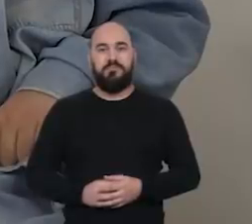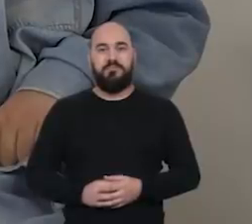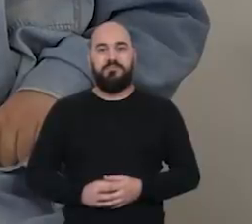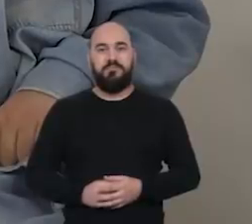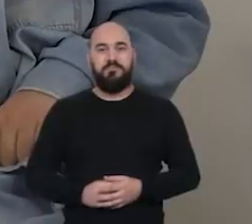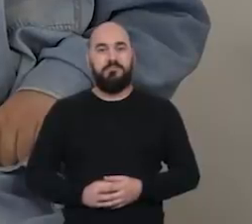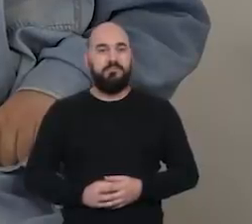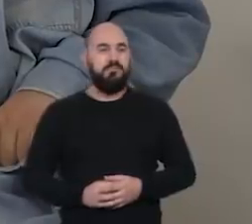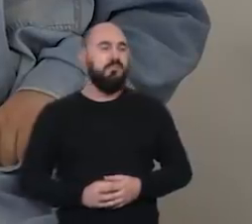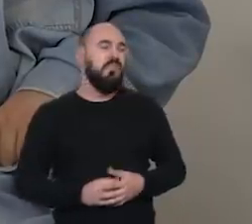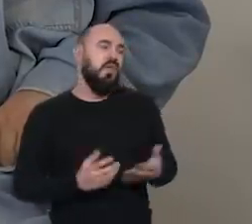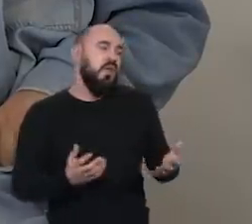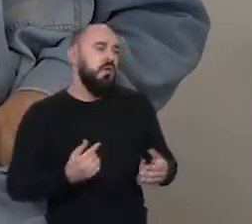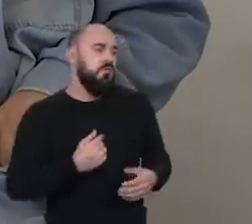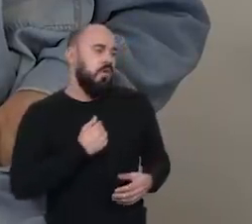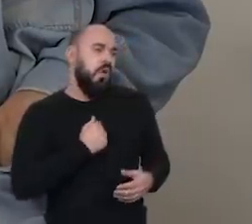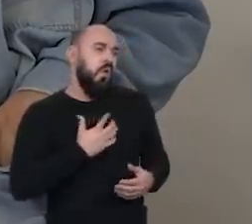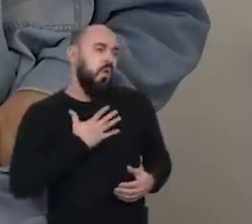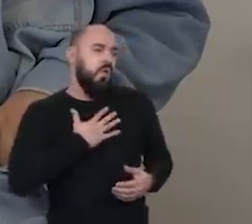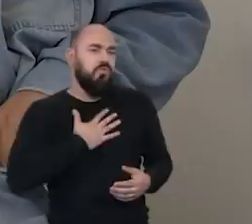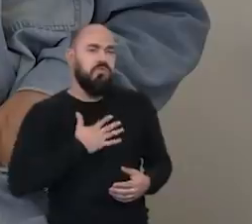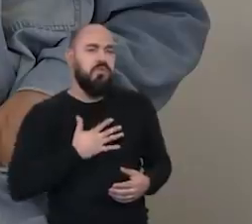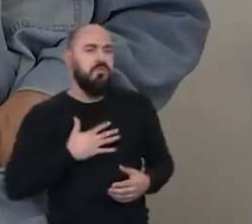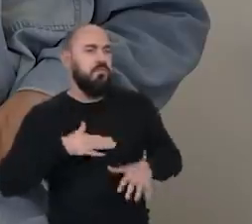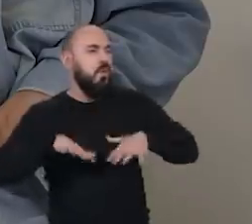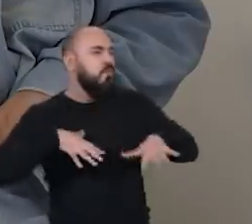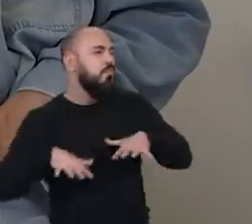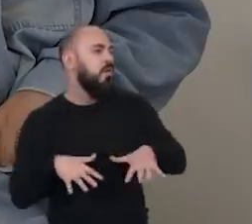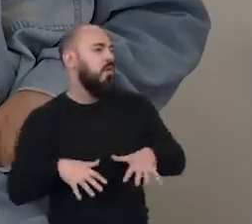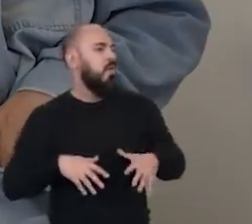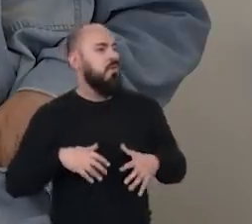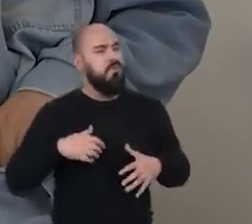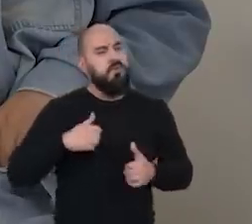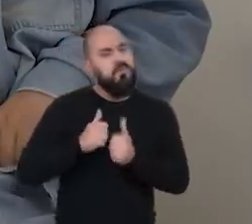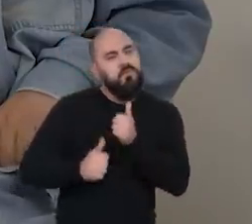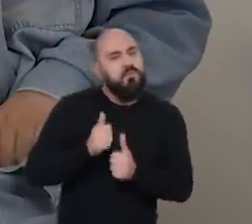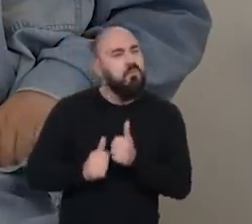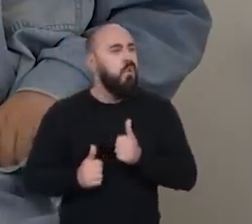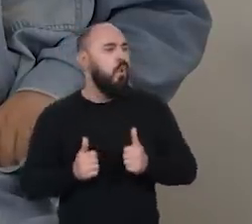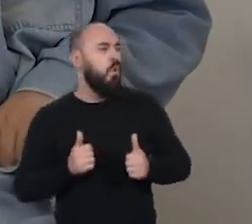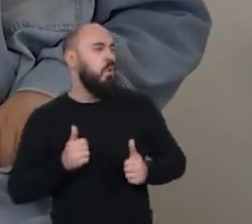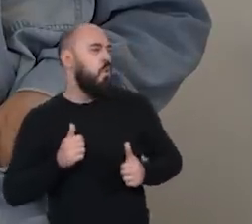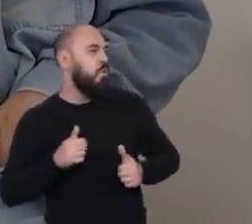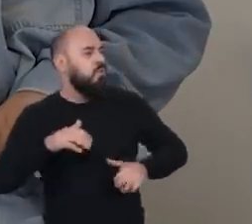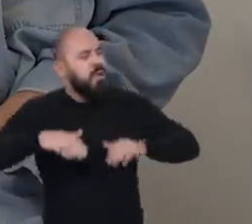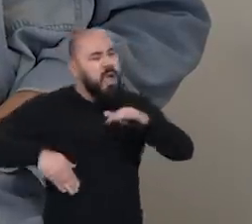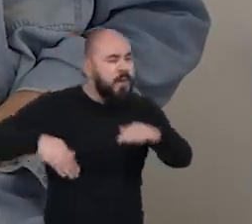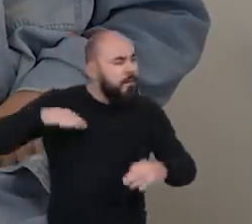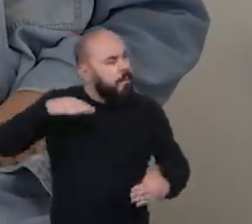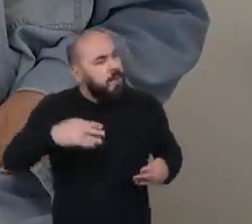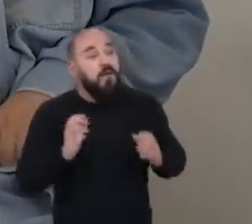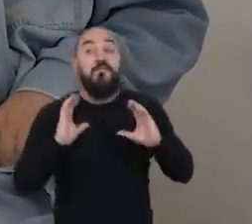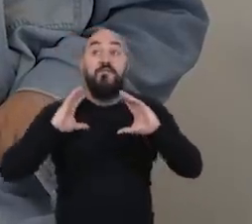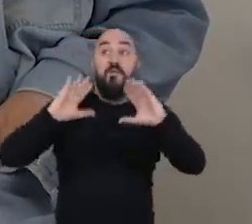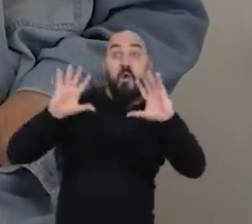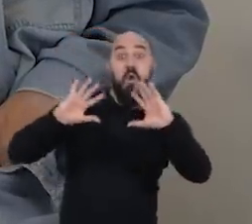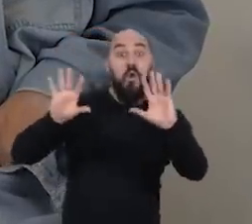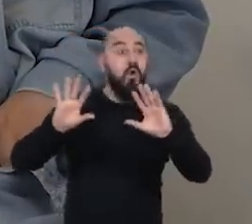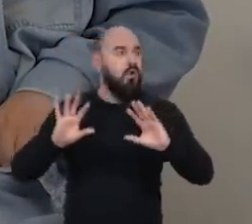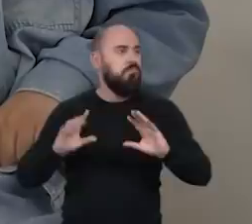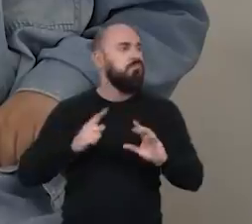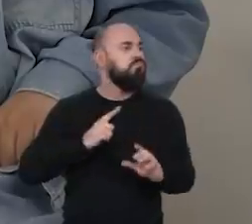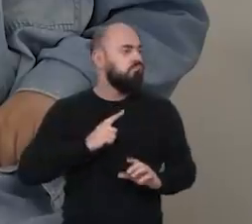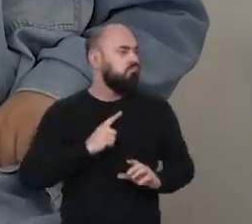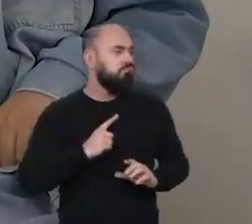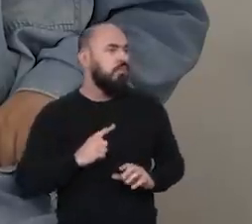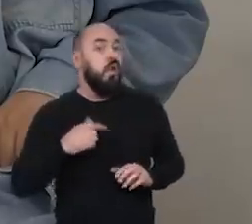Ah, eu gostava de movimentar bastante. Eu jogava bola, fiz natação, pratiquei vôlei. E ia